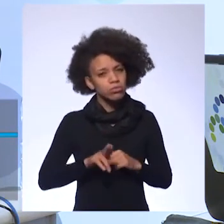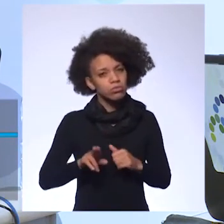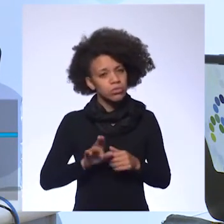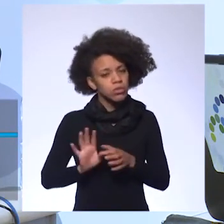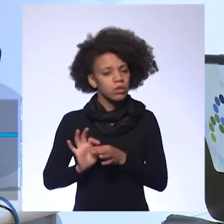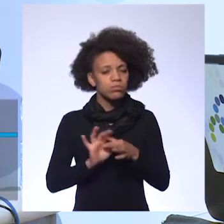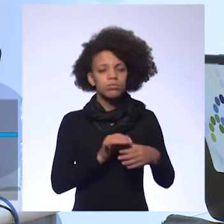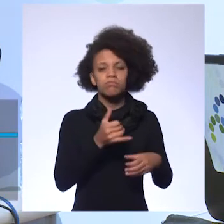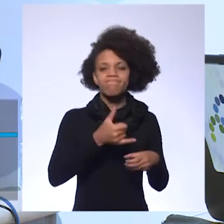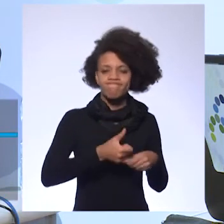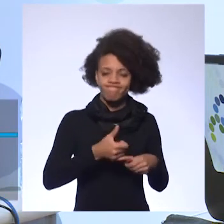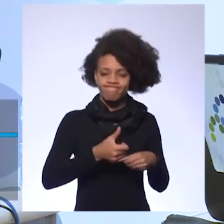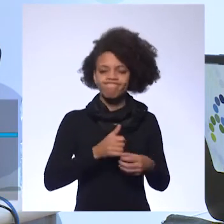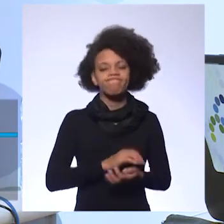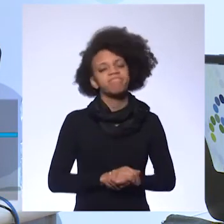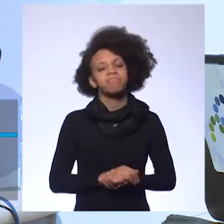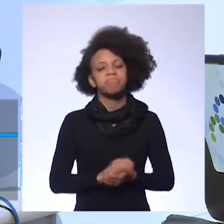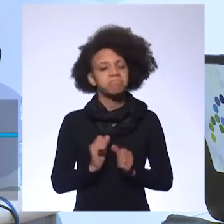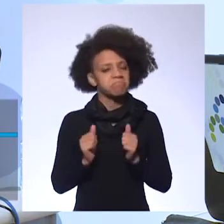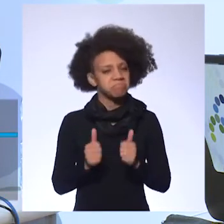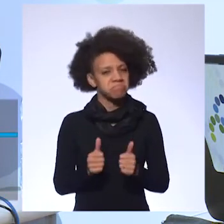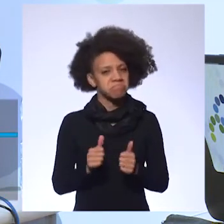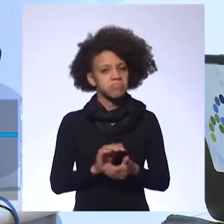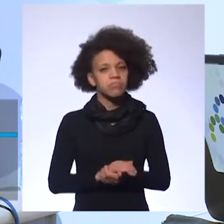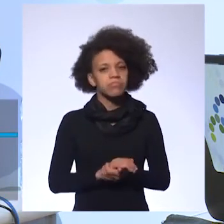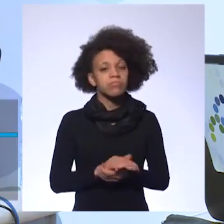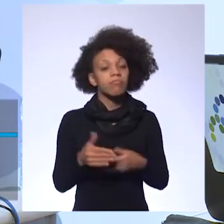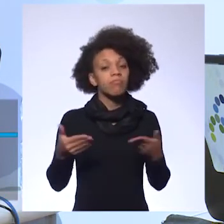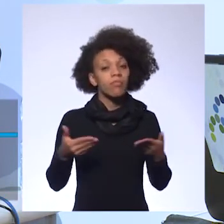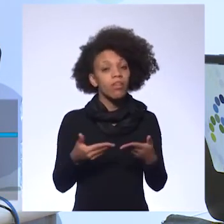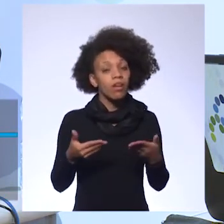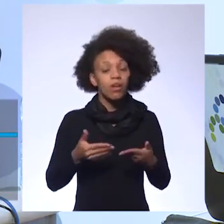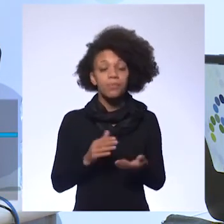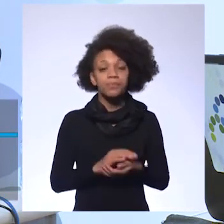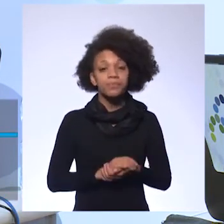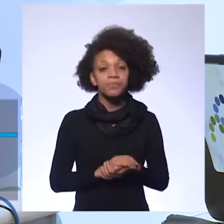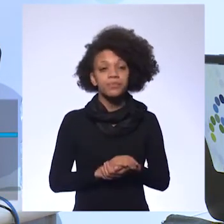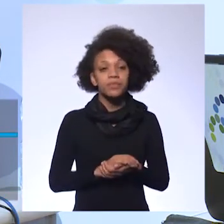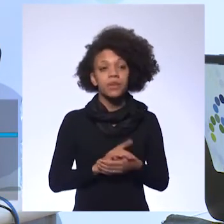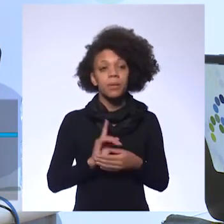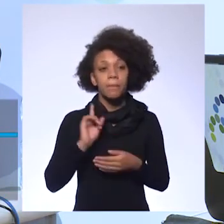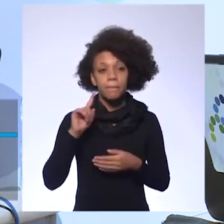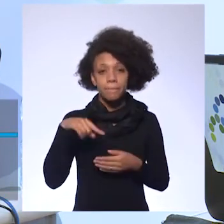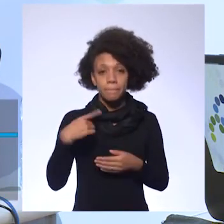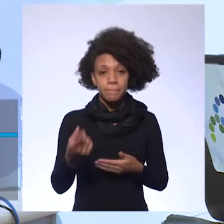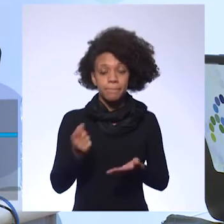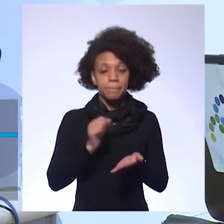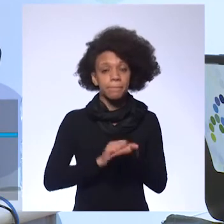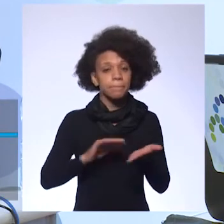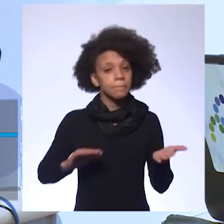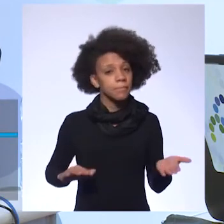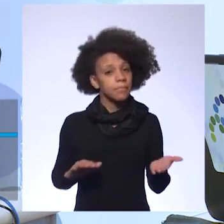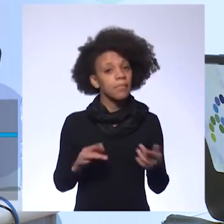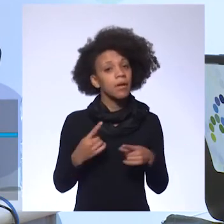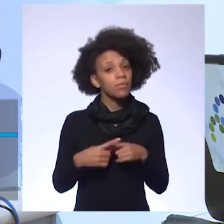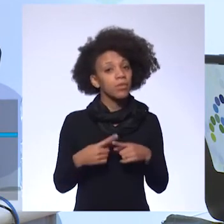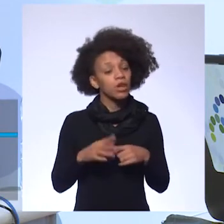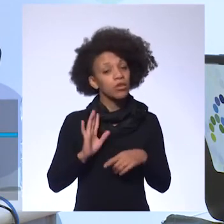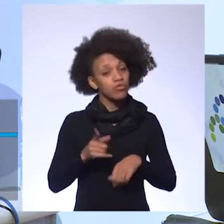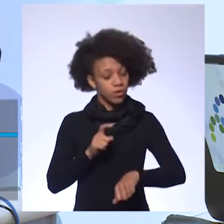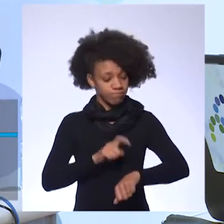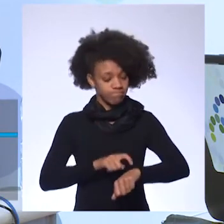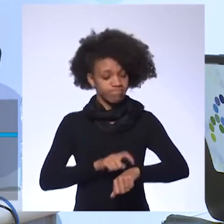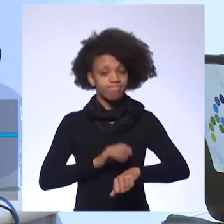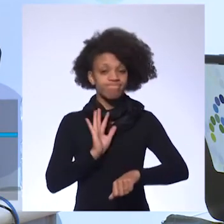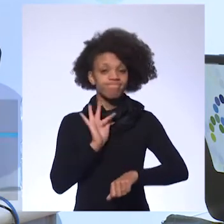objetos, produtos que são derivados, tá bom? Então, agora a gente passa para uma próxima atividade, porque a gente já está chegando ao final